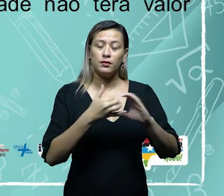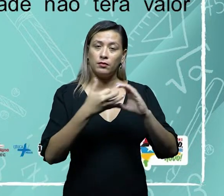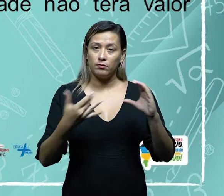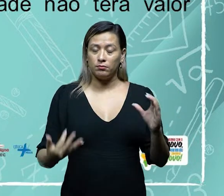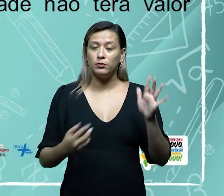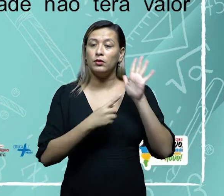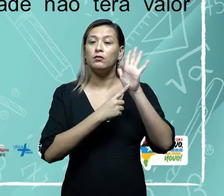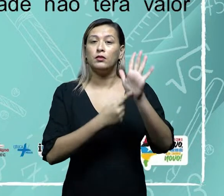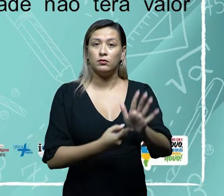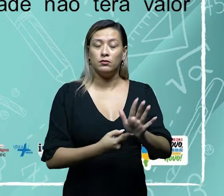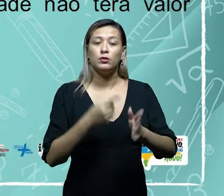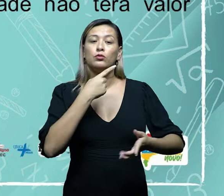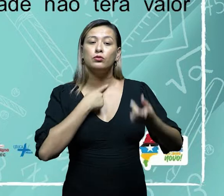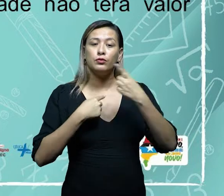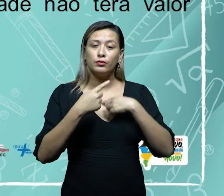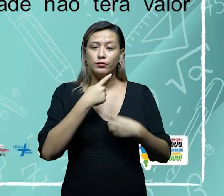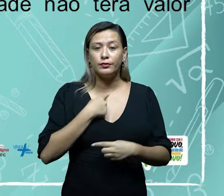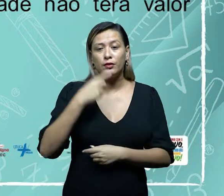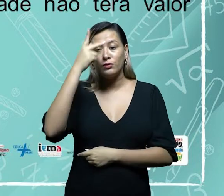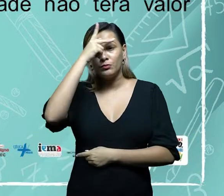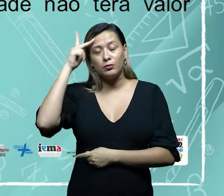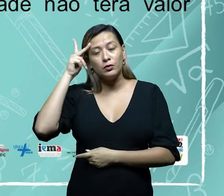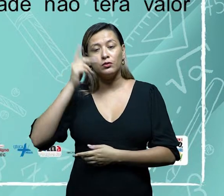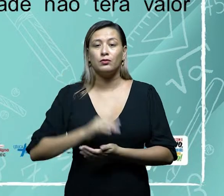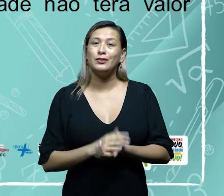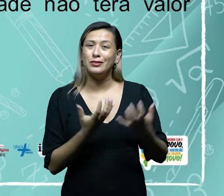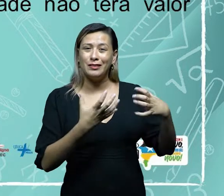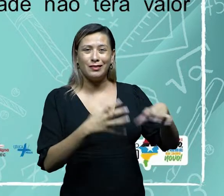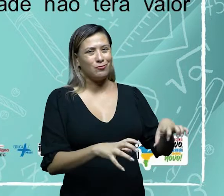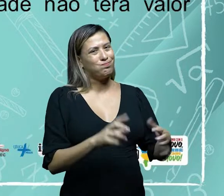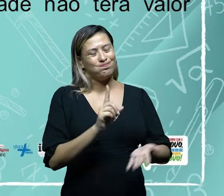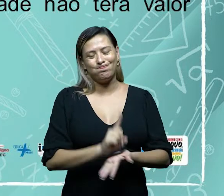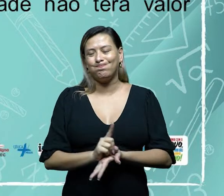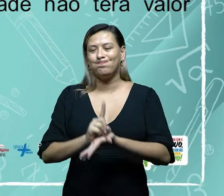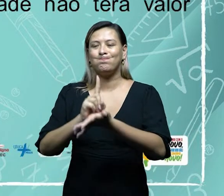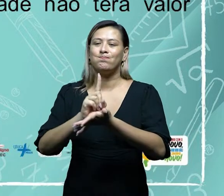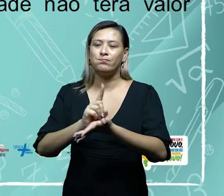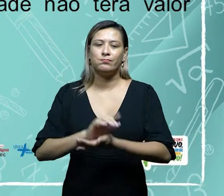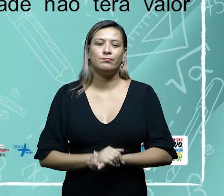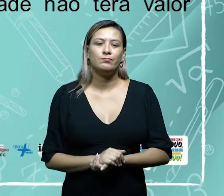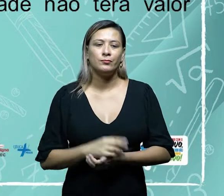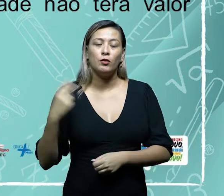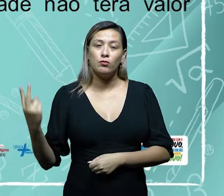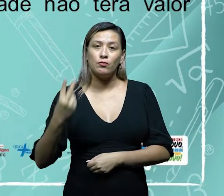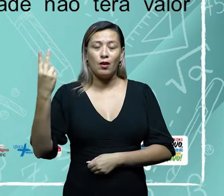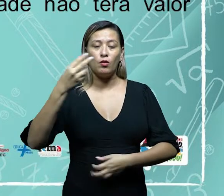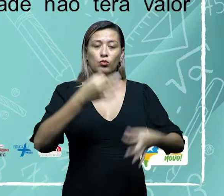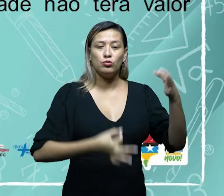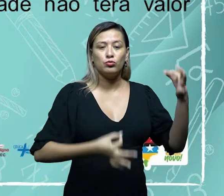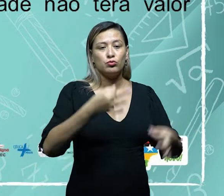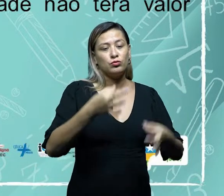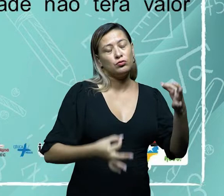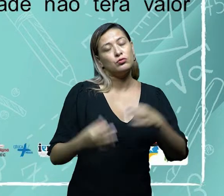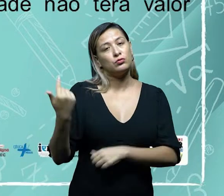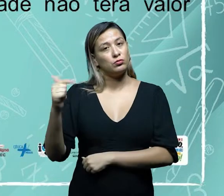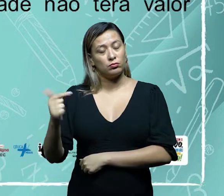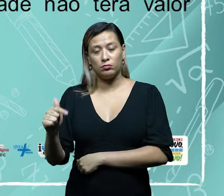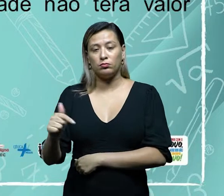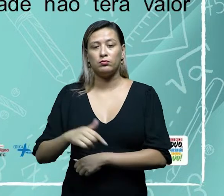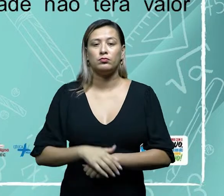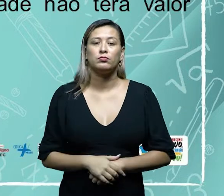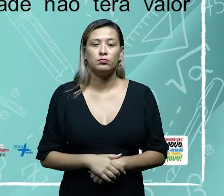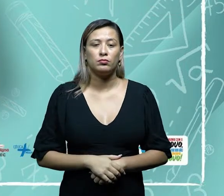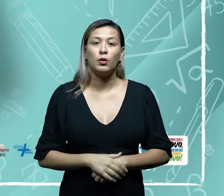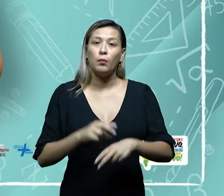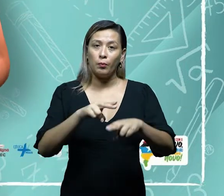manifestação de vontade da pessoa em abdicar, de fato, da sua dignidade não terá valor jurídico, sendo reputada